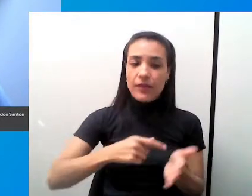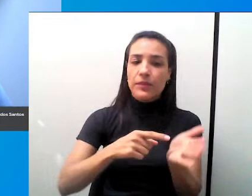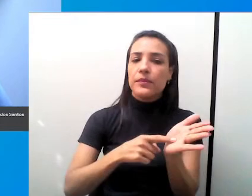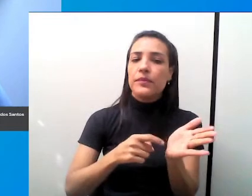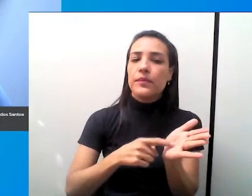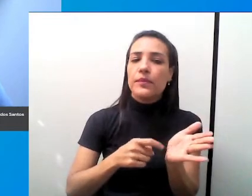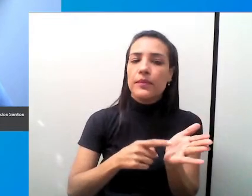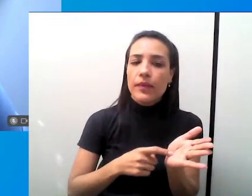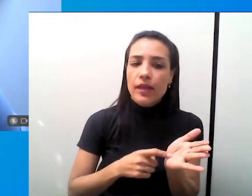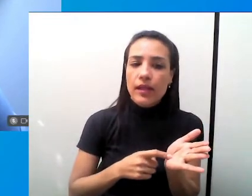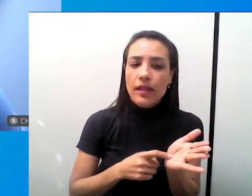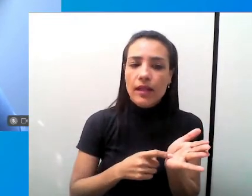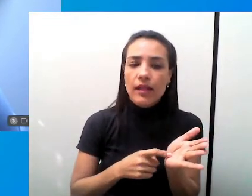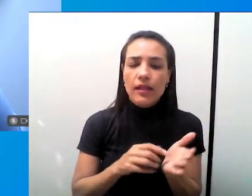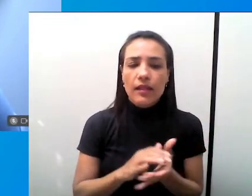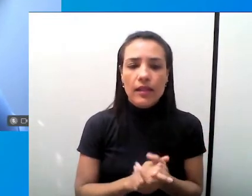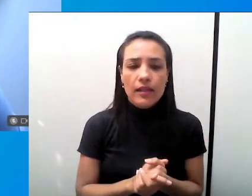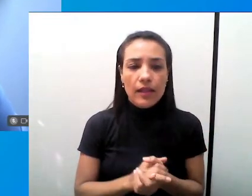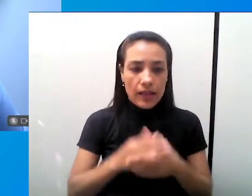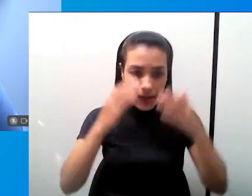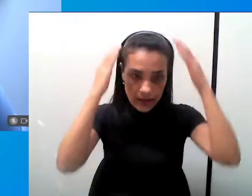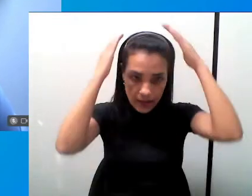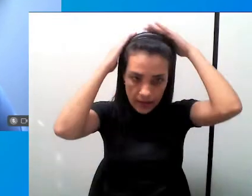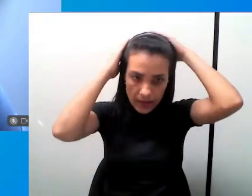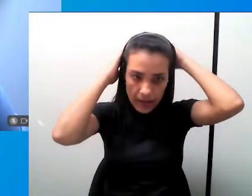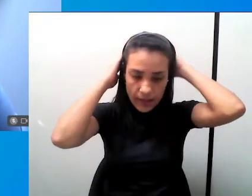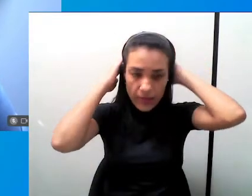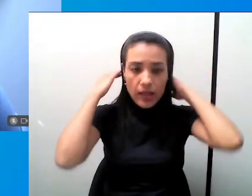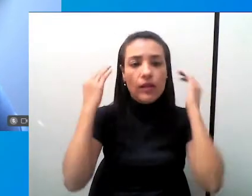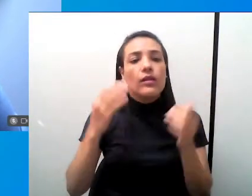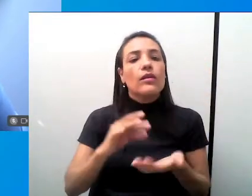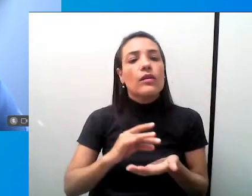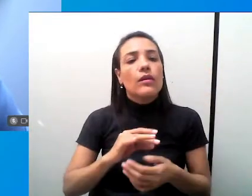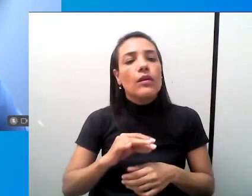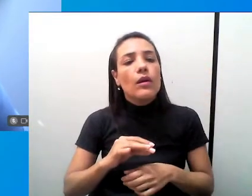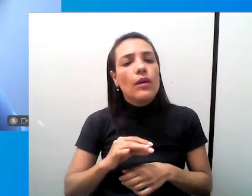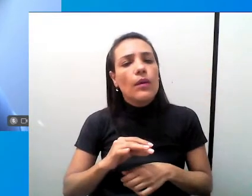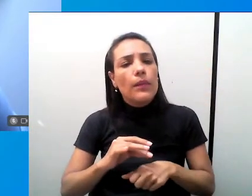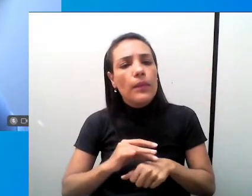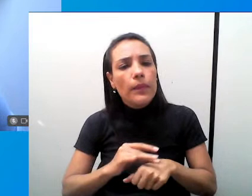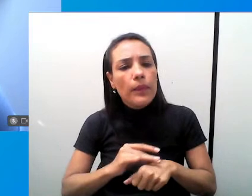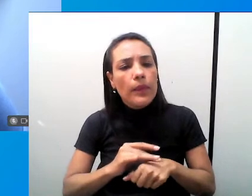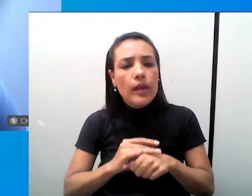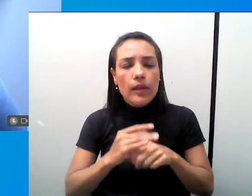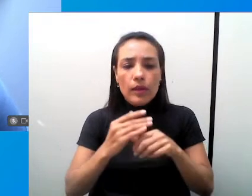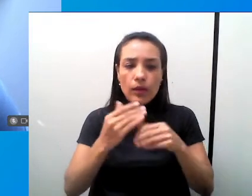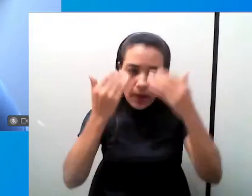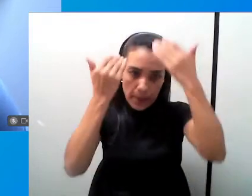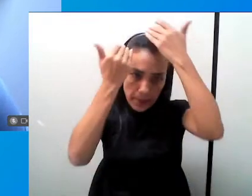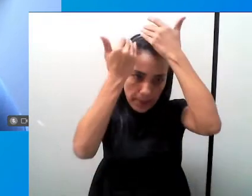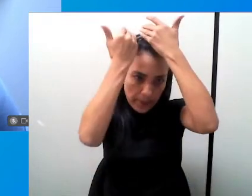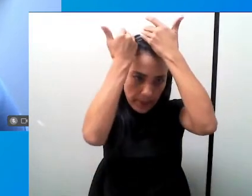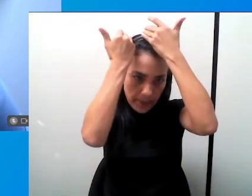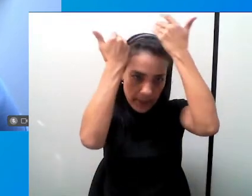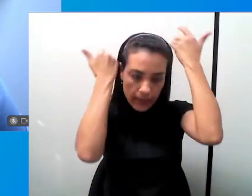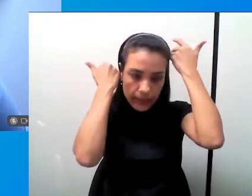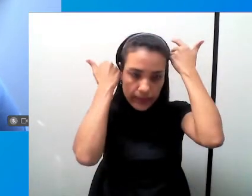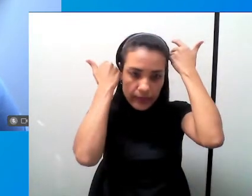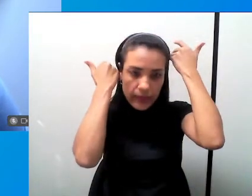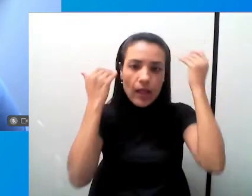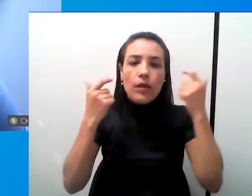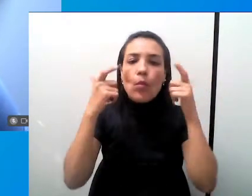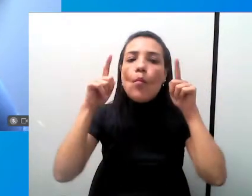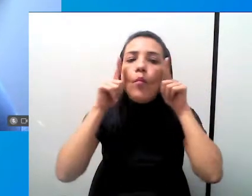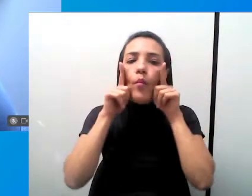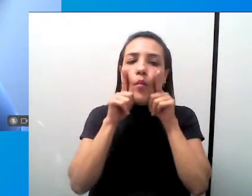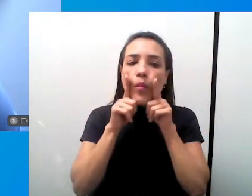olhos castanhos escuros, cabelos da mesma cor, são curtos, partidos ao meio. Eu não uso barba,